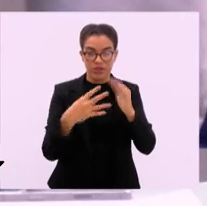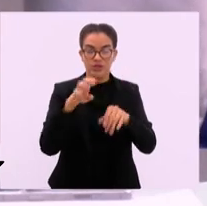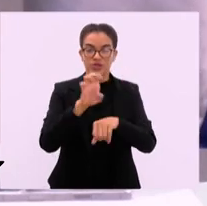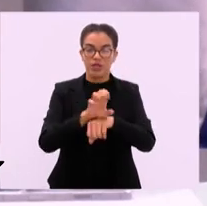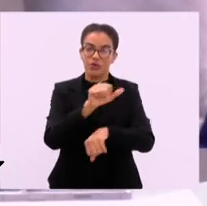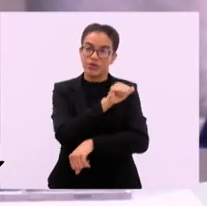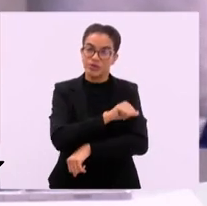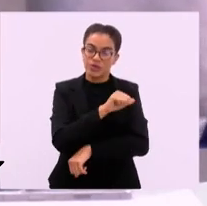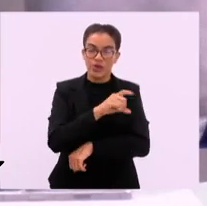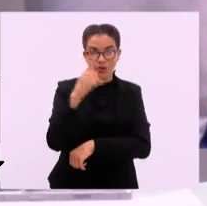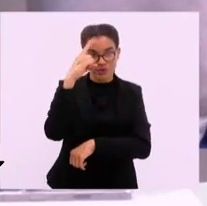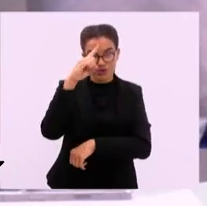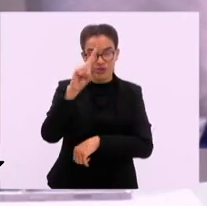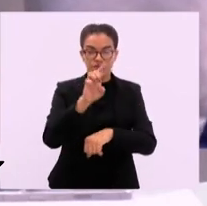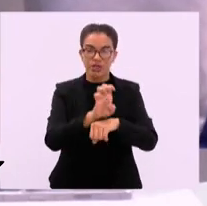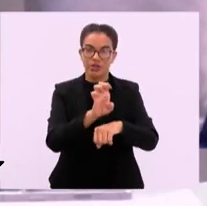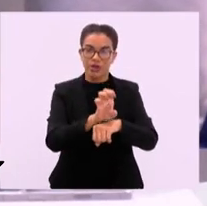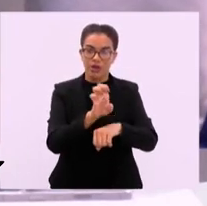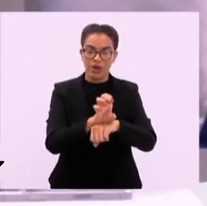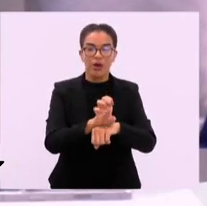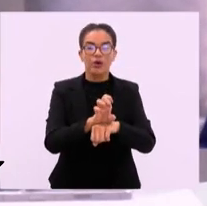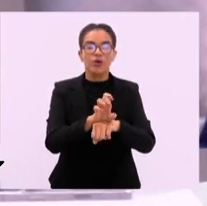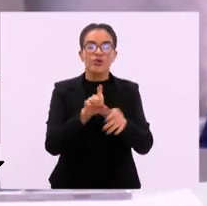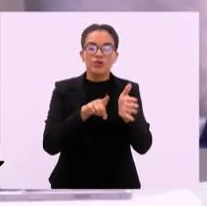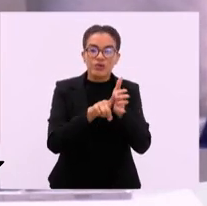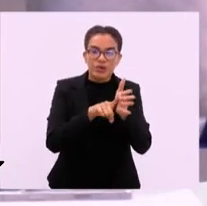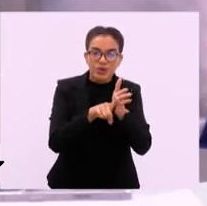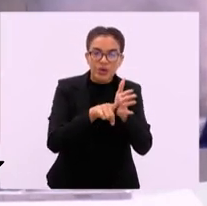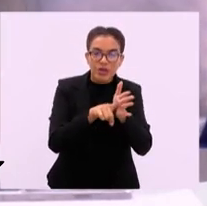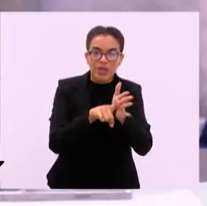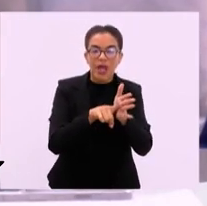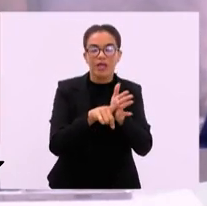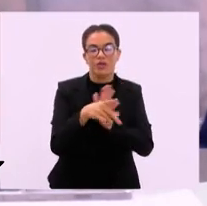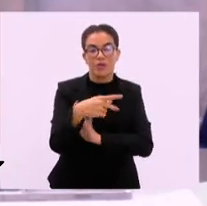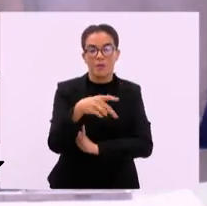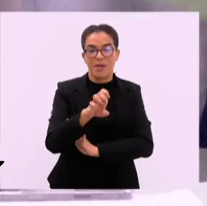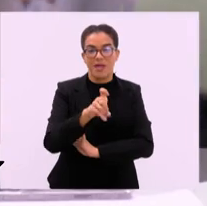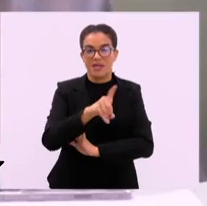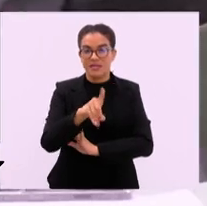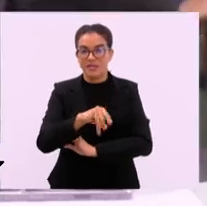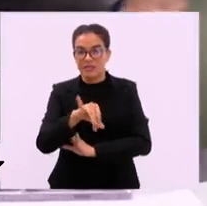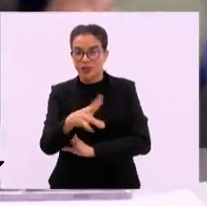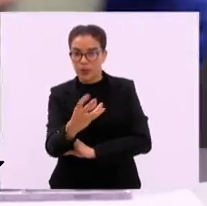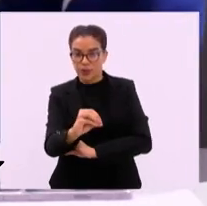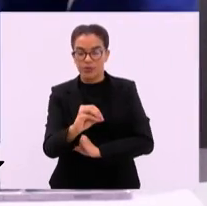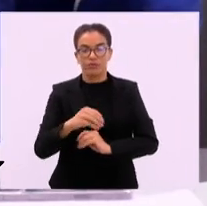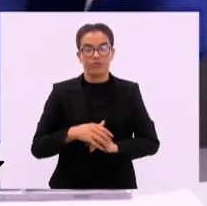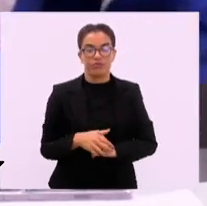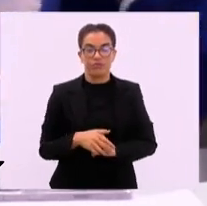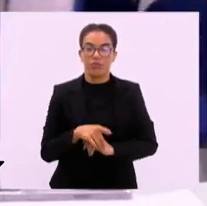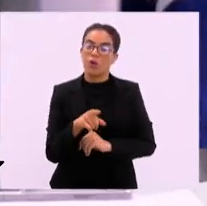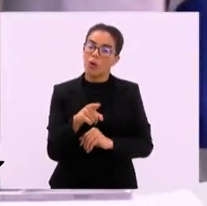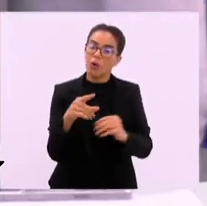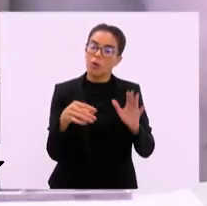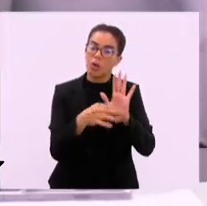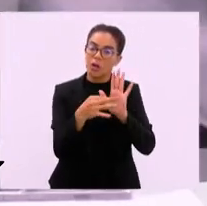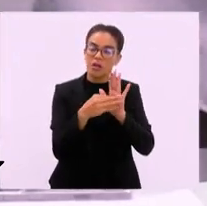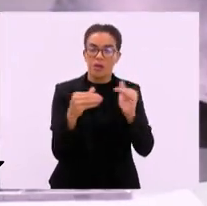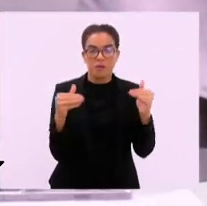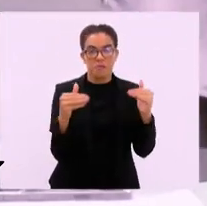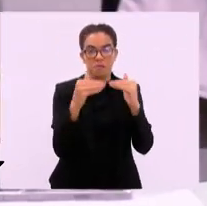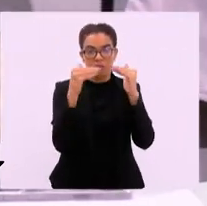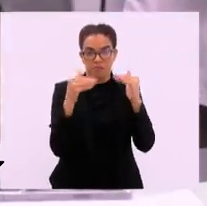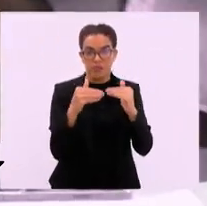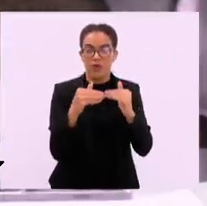Rio de Janeiro o dia estadual do teste do pezinho no âmbito do Estado do Rio de Janeiro. O parecer é favorável às